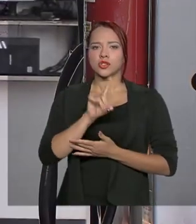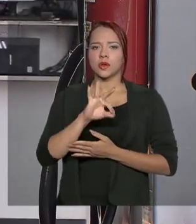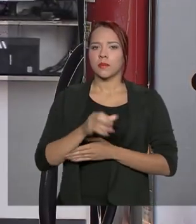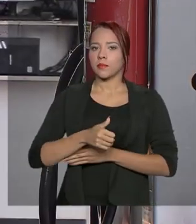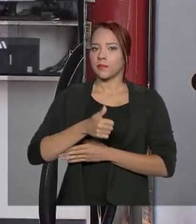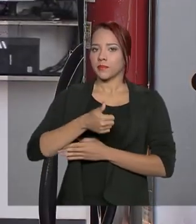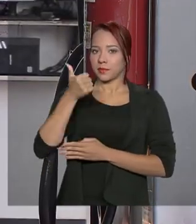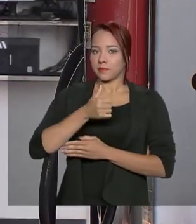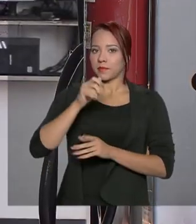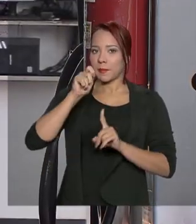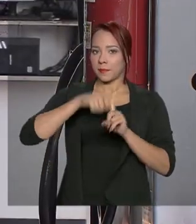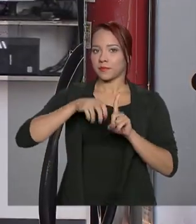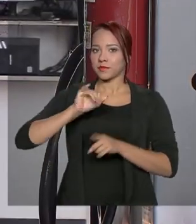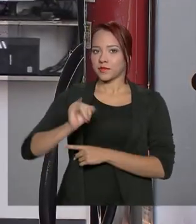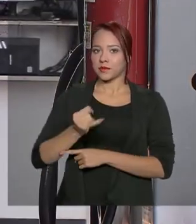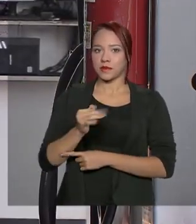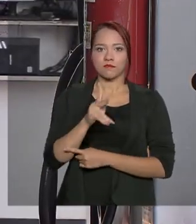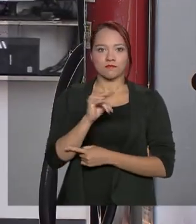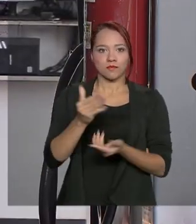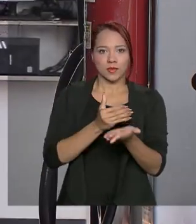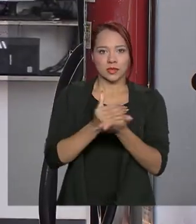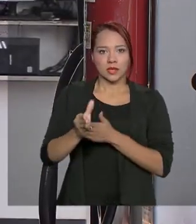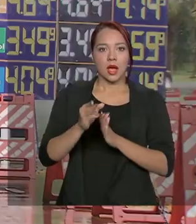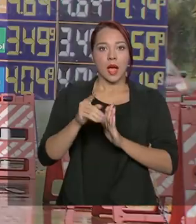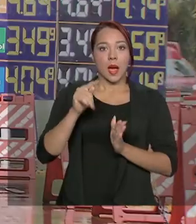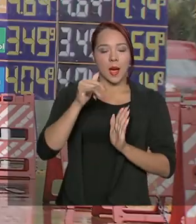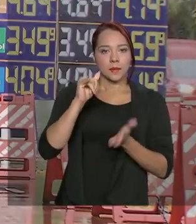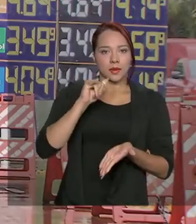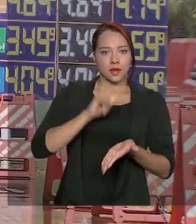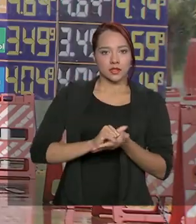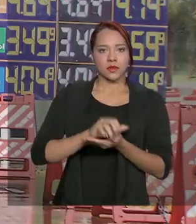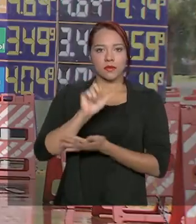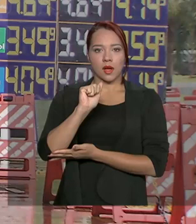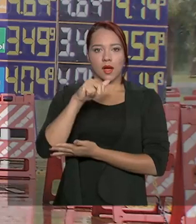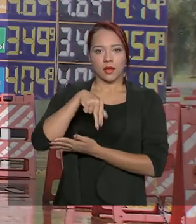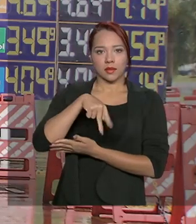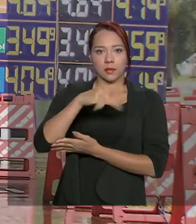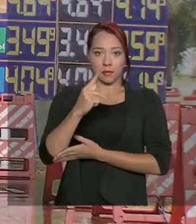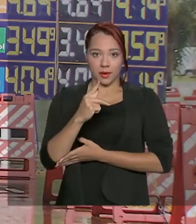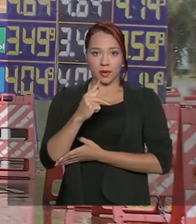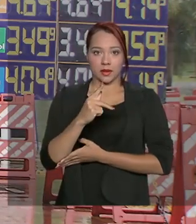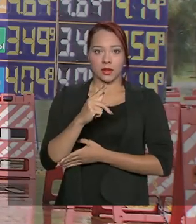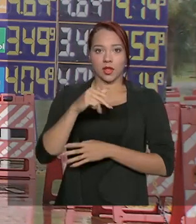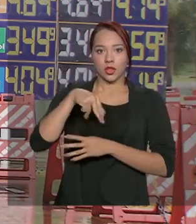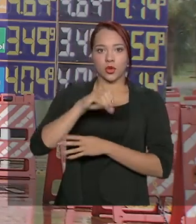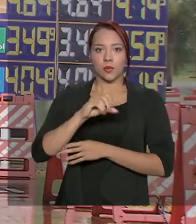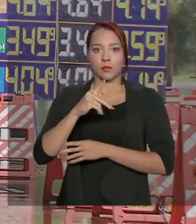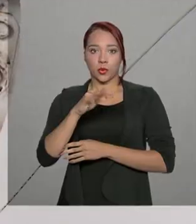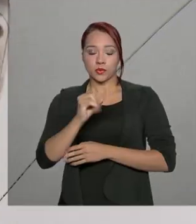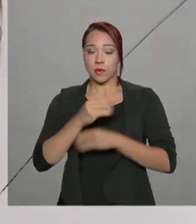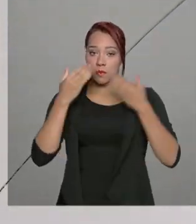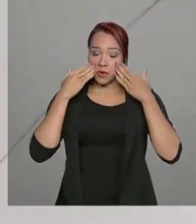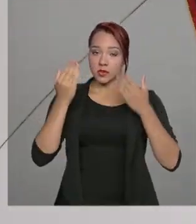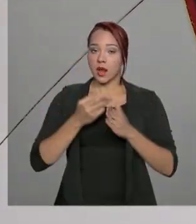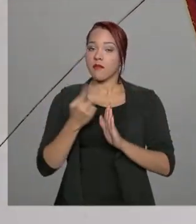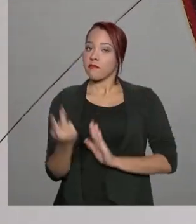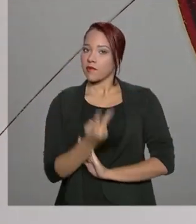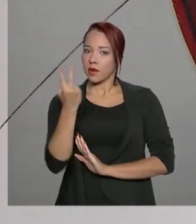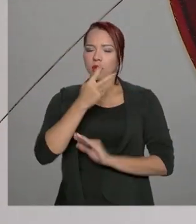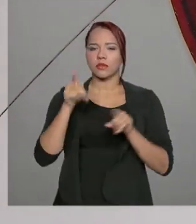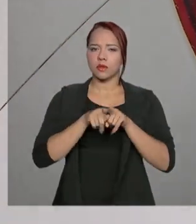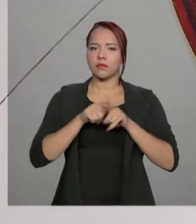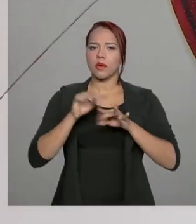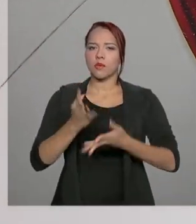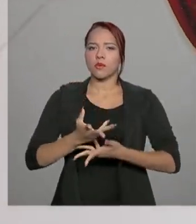janeiro, estará disponível o aplicativo ANP no posto, que vai mostrar os preços e qualidade dos